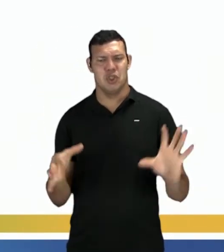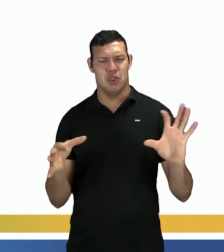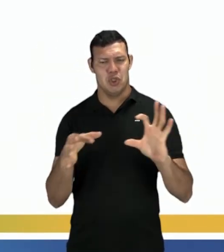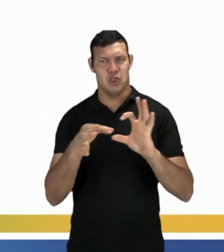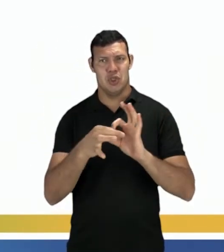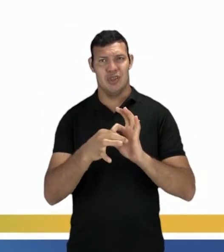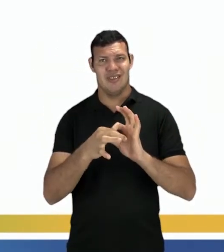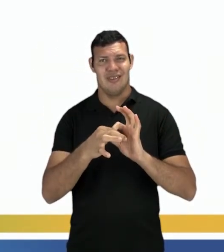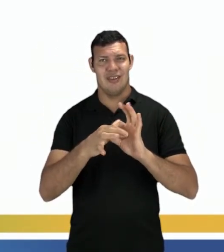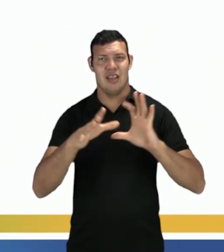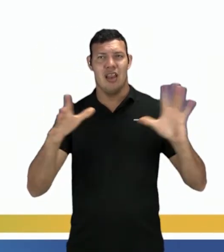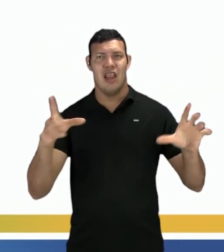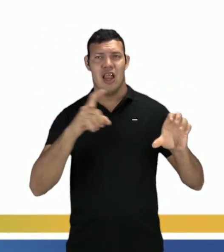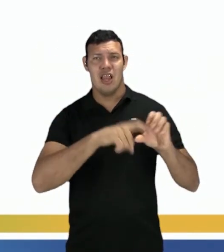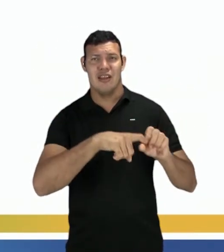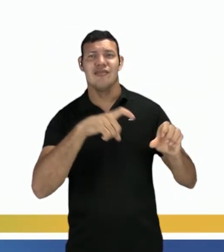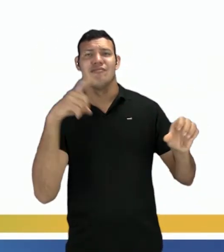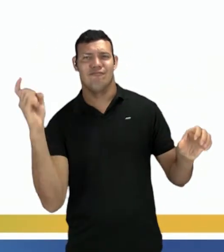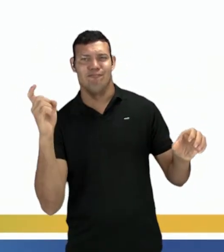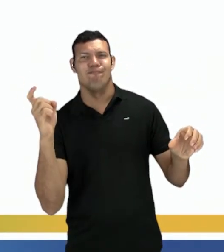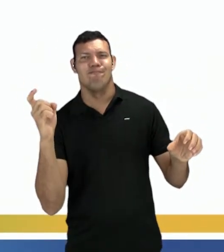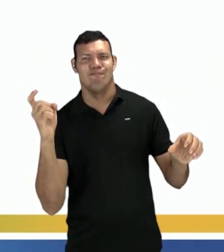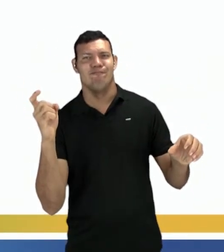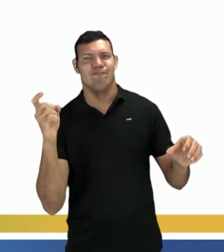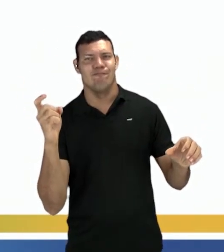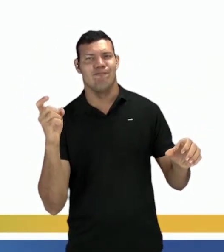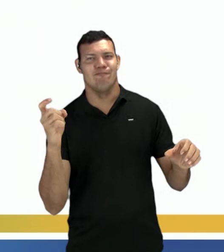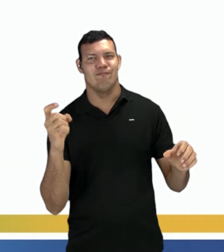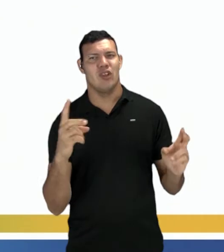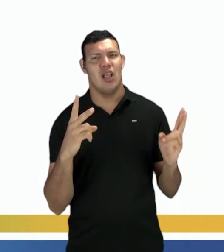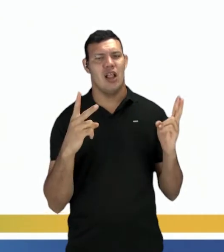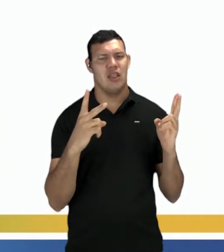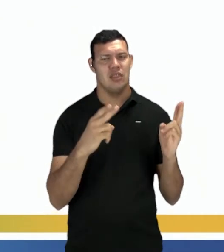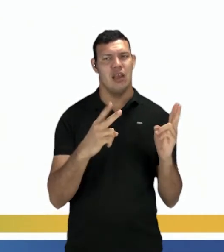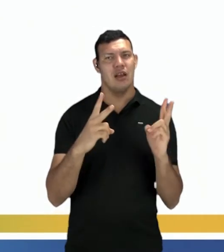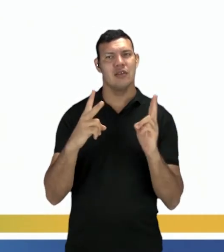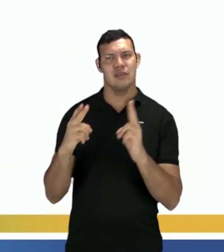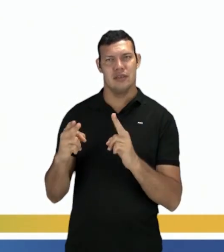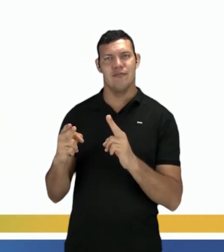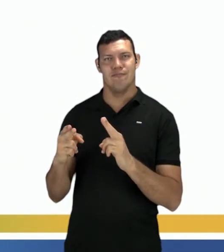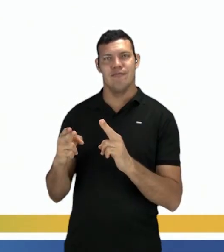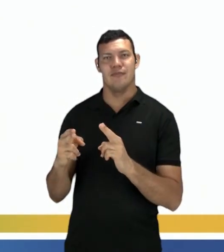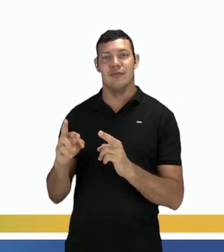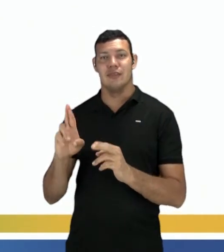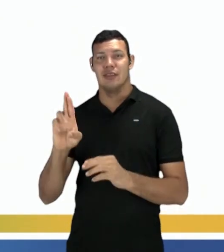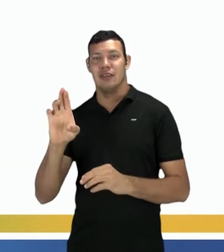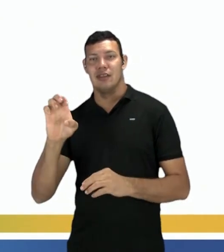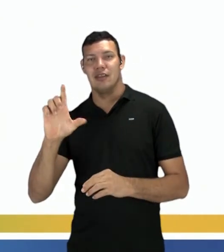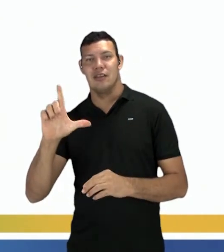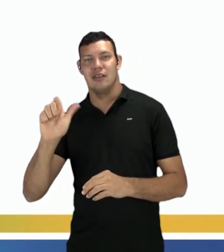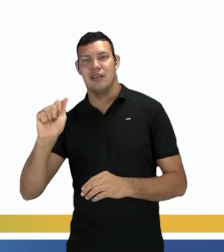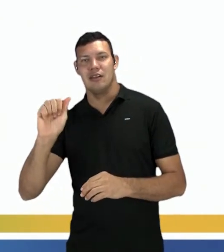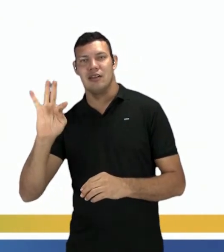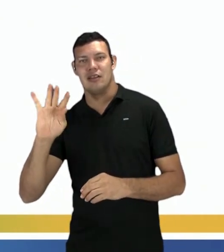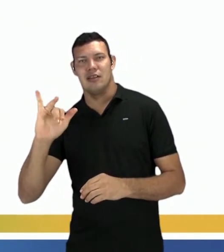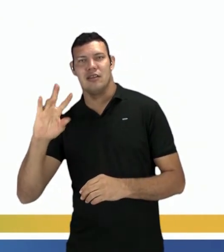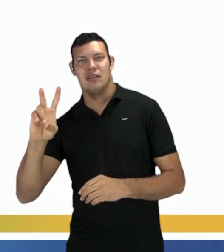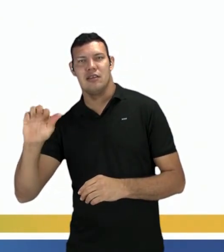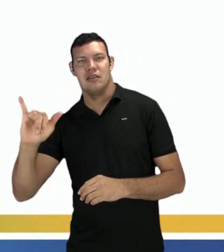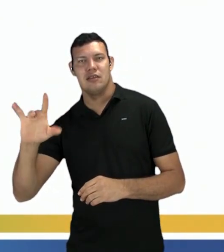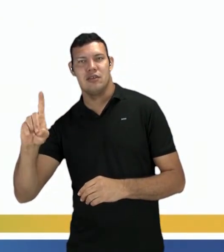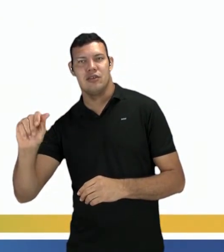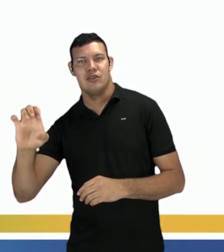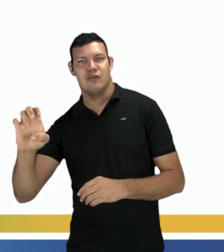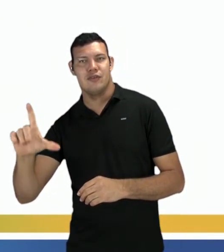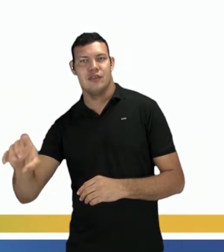vimos que a ciência se dá essas rupturas, esses cortes. A relatividade, Einstein, que inovou na física